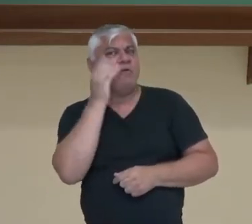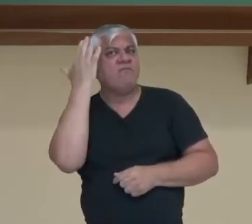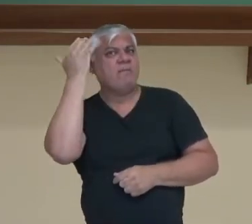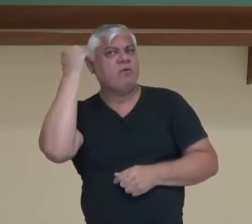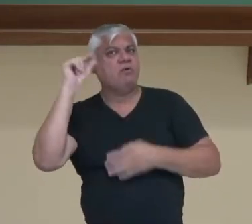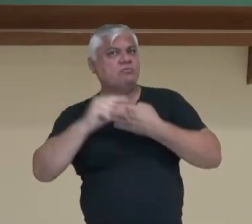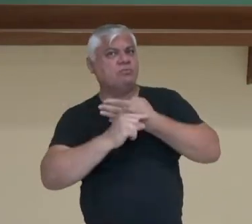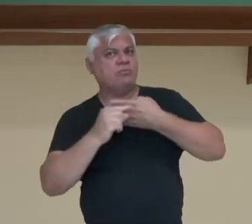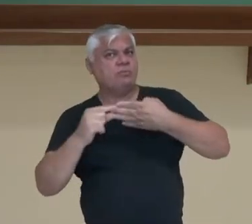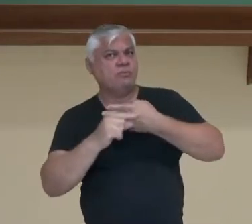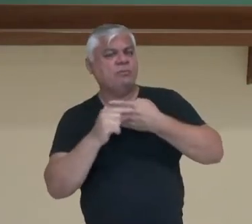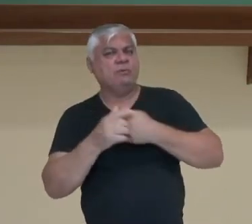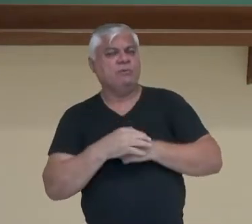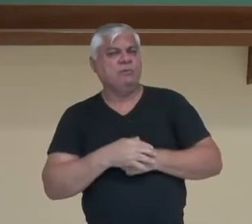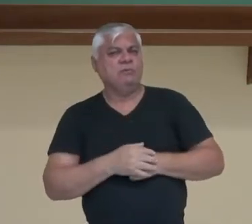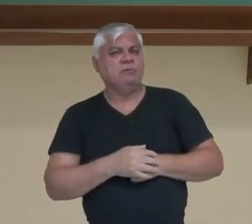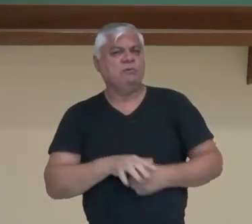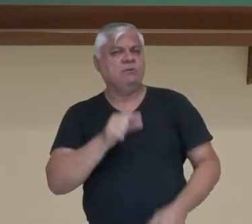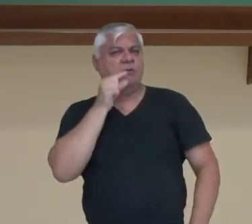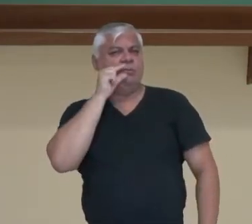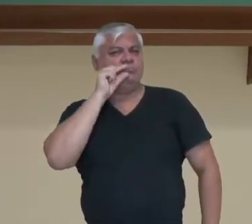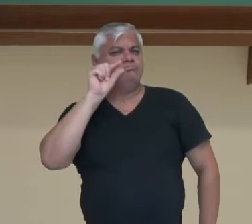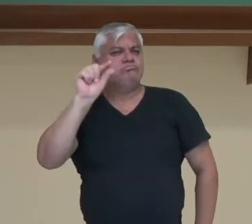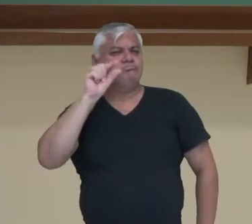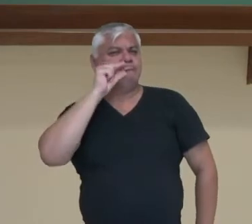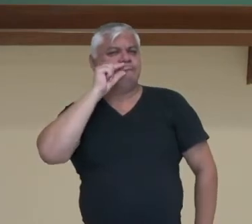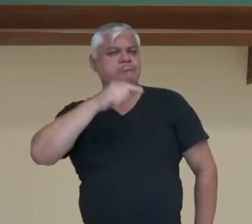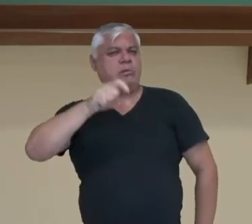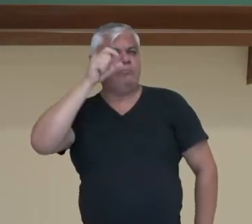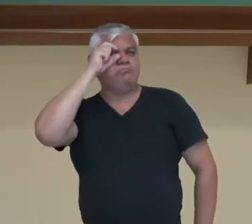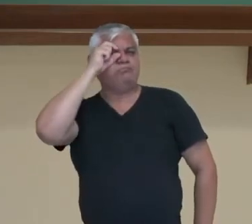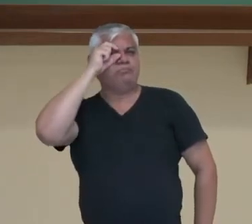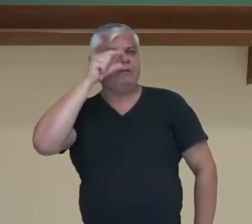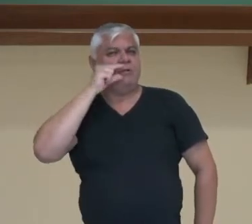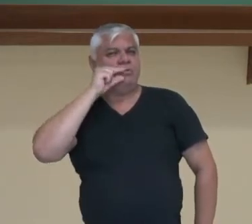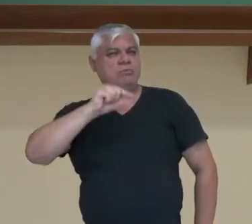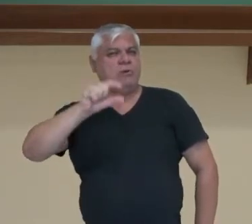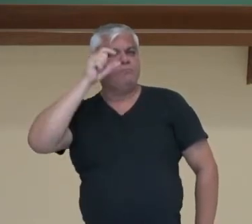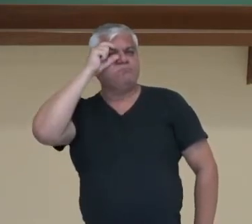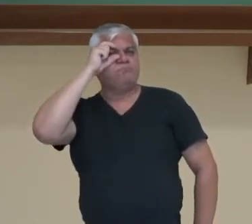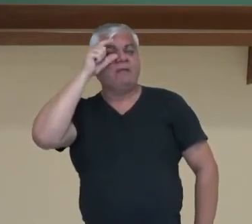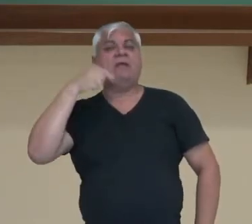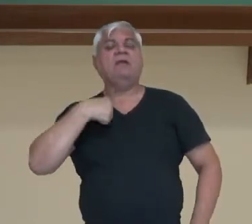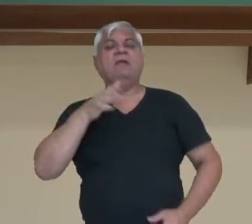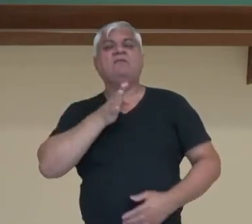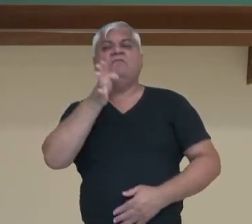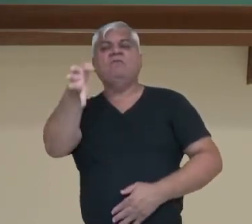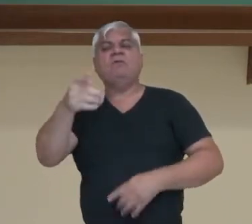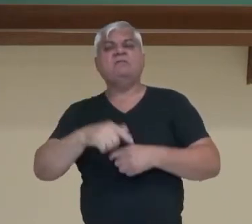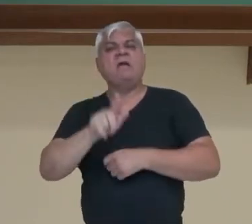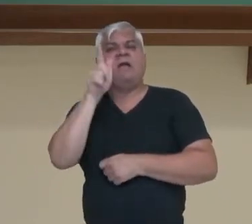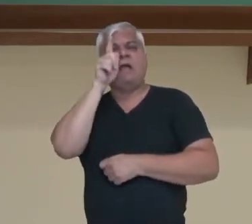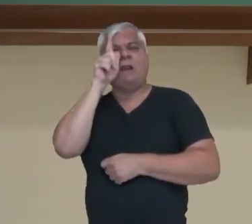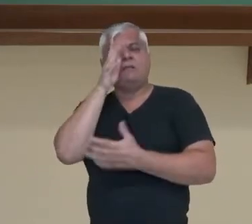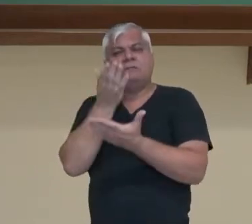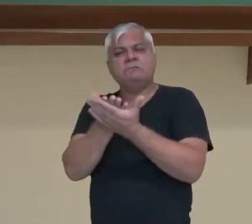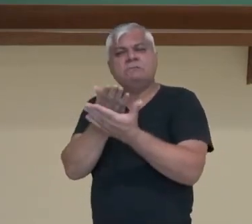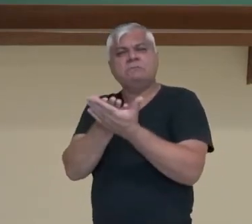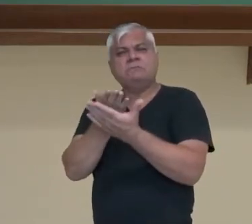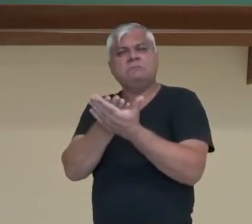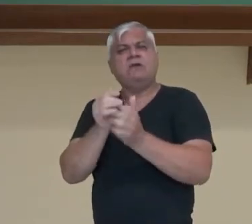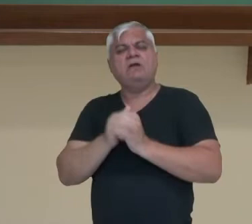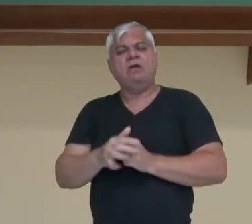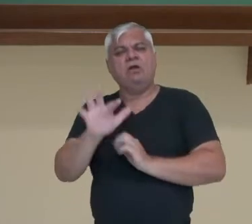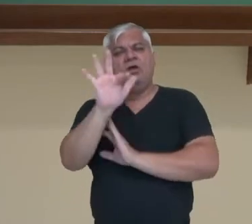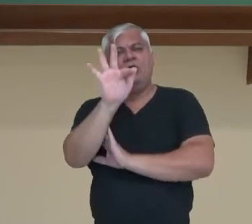chamado Sigmund Freud. E o que o Freud fez? Ele foi lá nos mitos da Grécia, estudar impressionante isso, né?